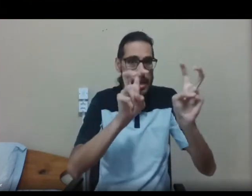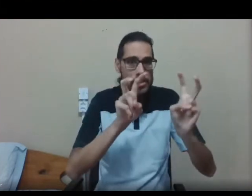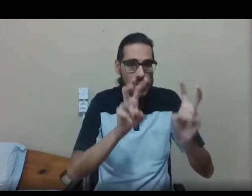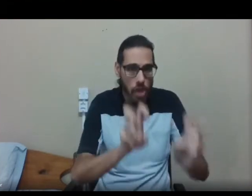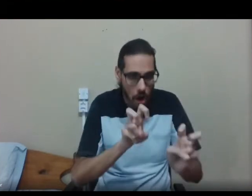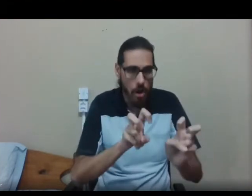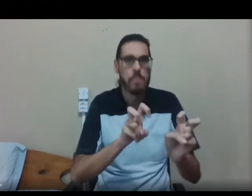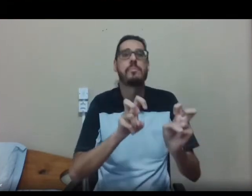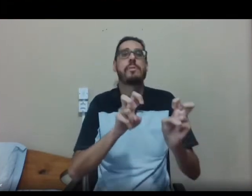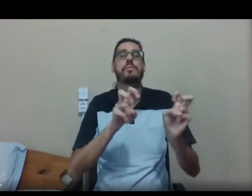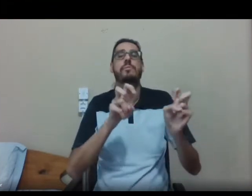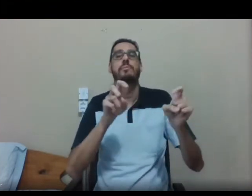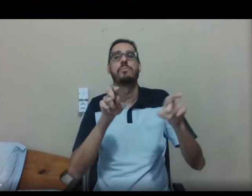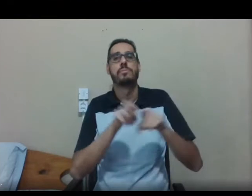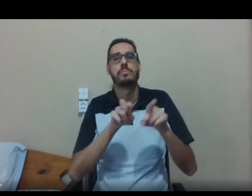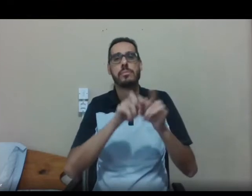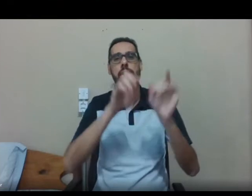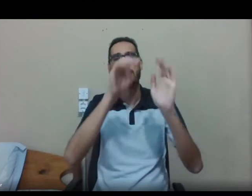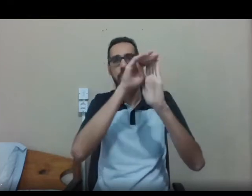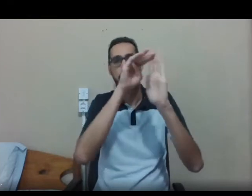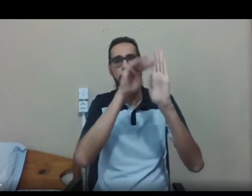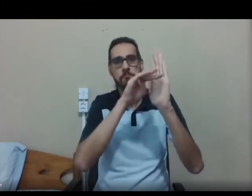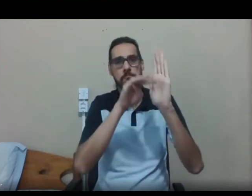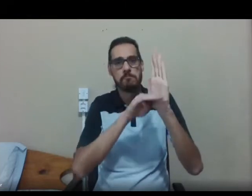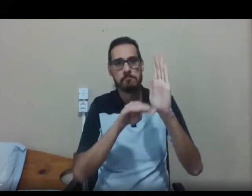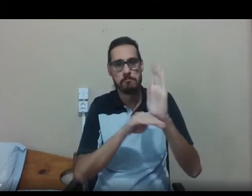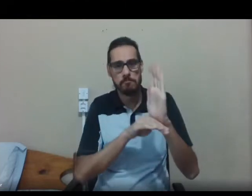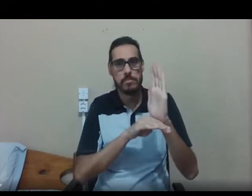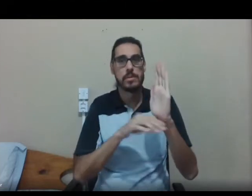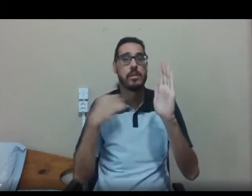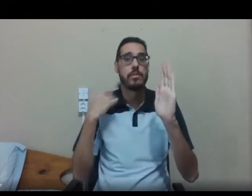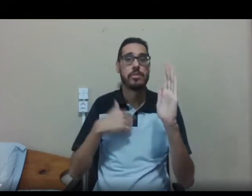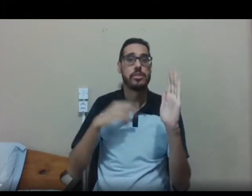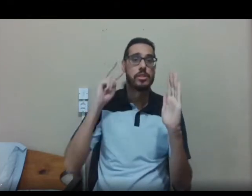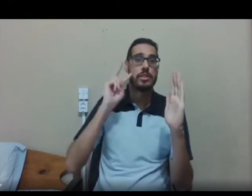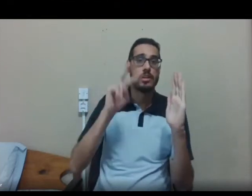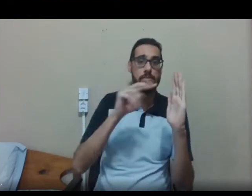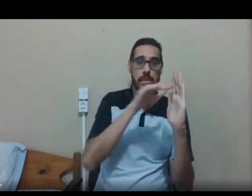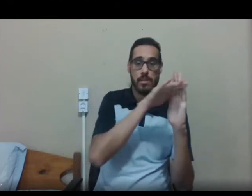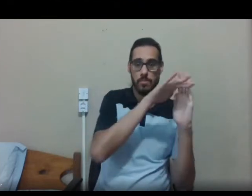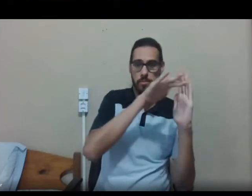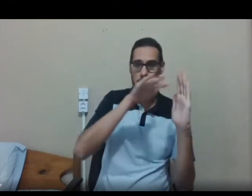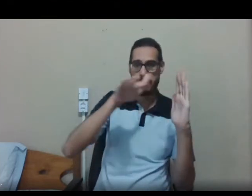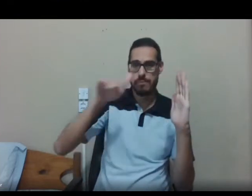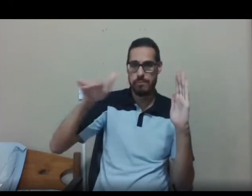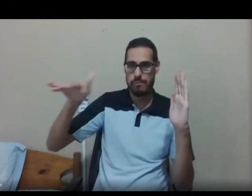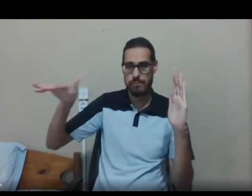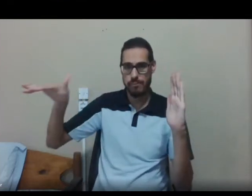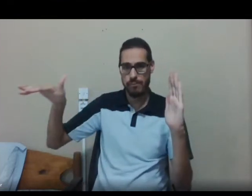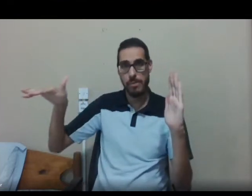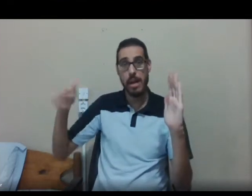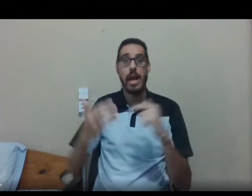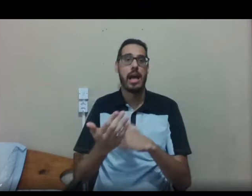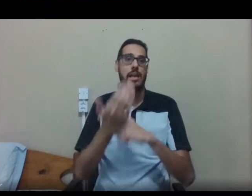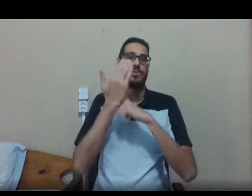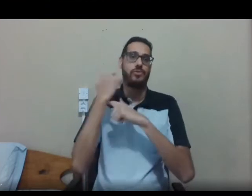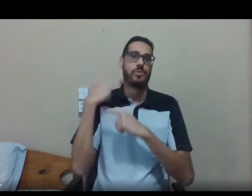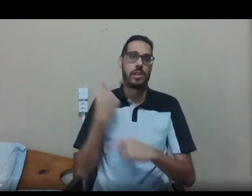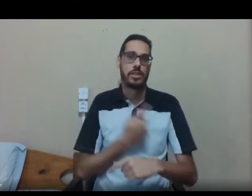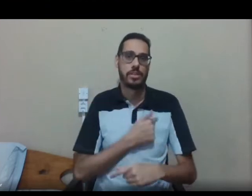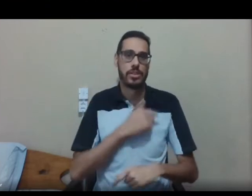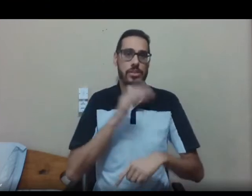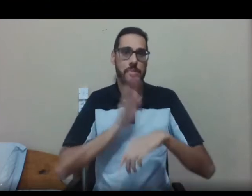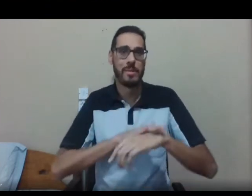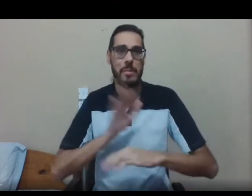se elenca os conteúdos desse tópico, né? E aí é possível também para cada conteúdo explicitar qual que é